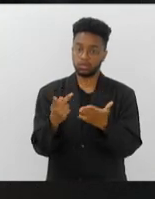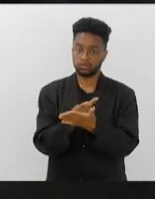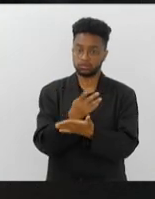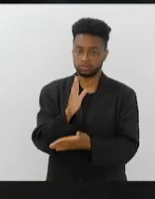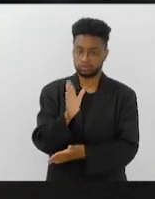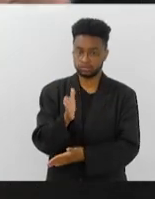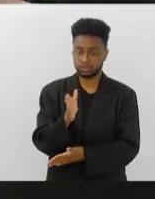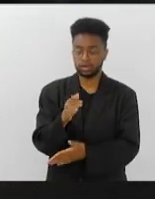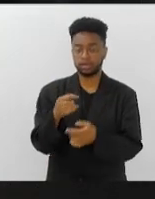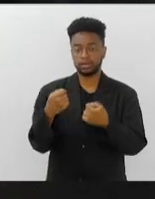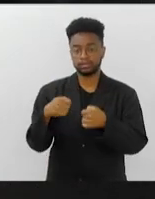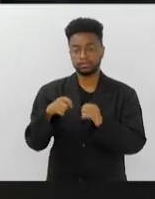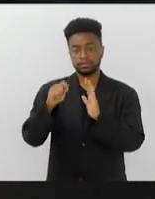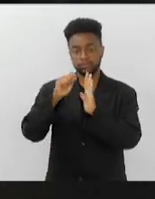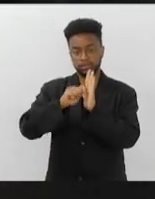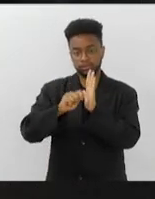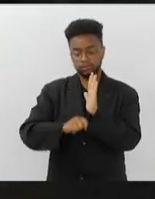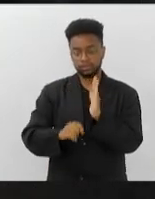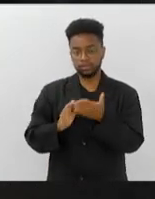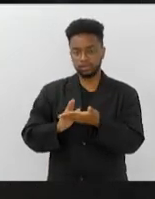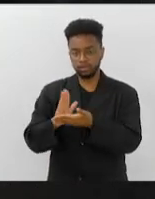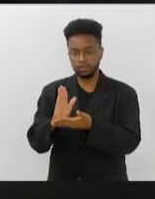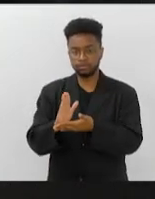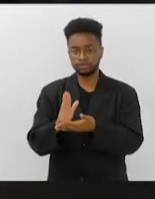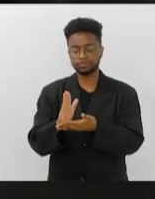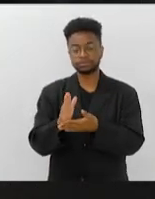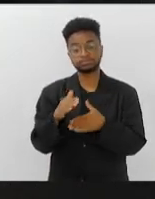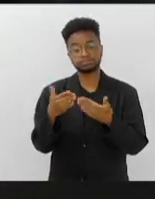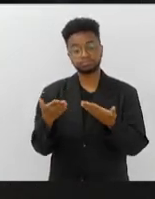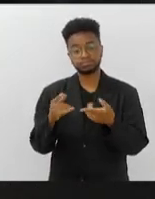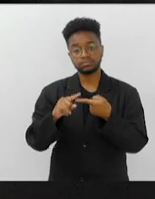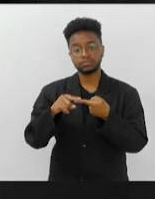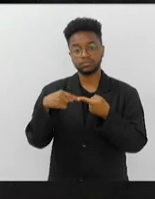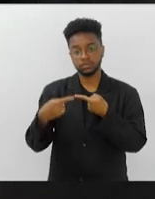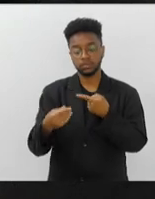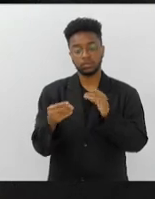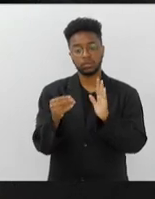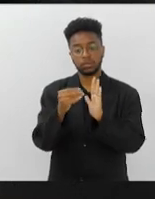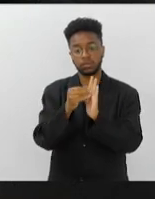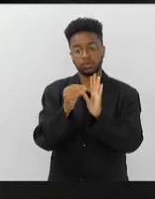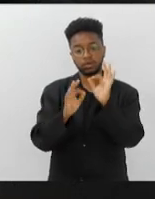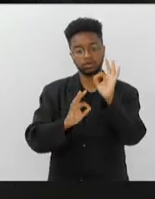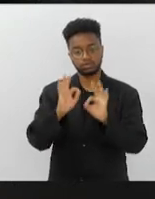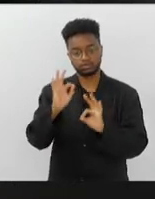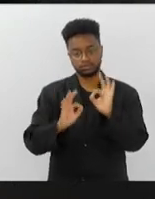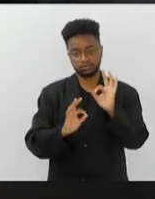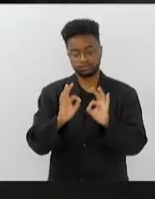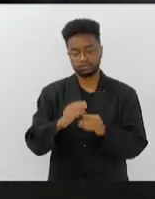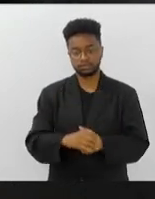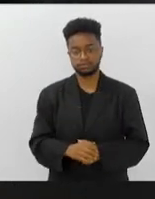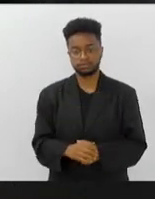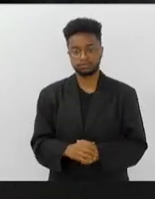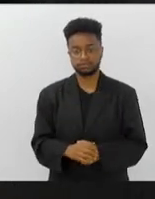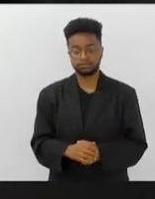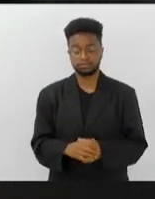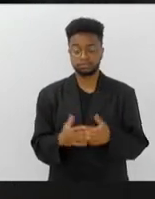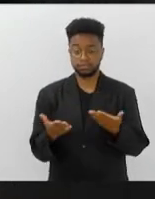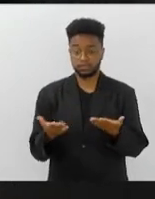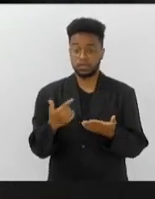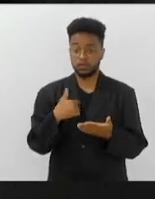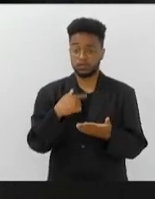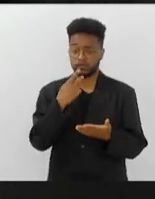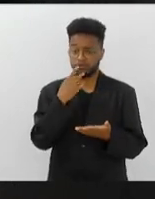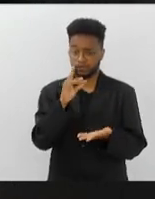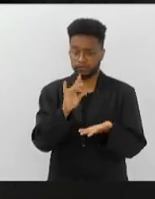aqui, fossem escritas, aprovadas, e aí você caracterizava. Né? Eu, com sinceridade,